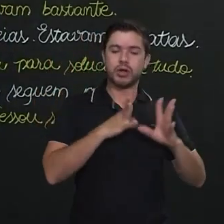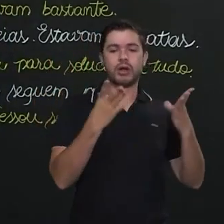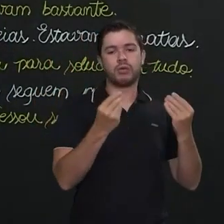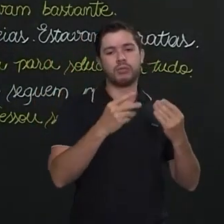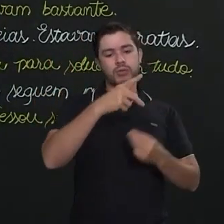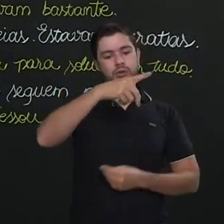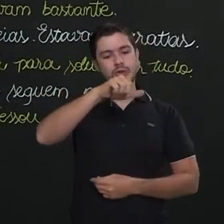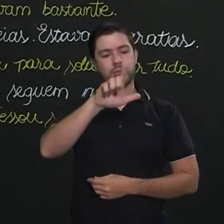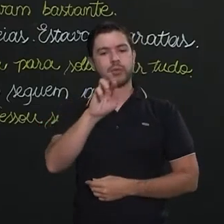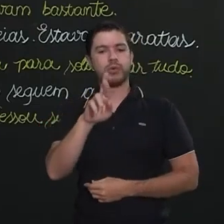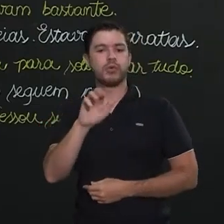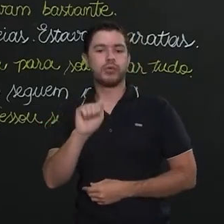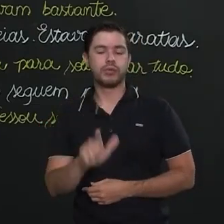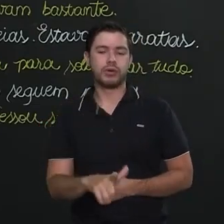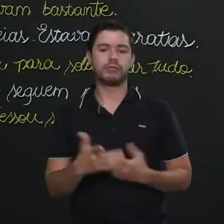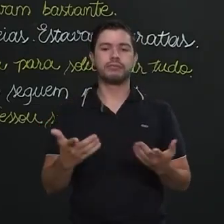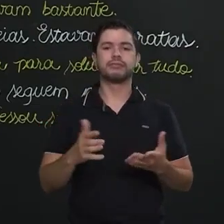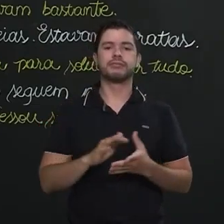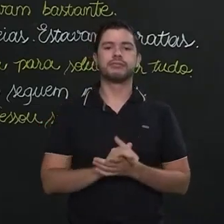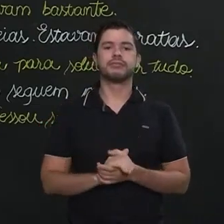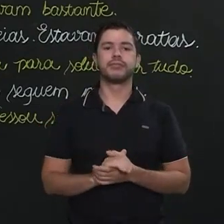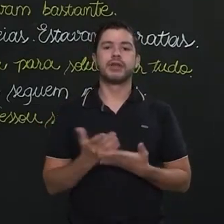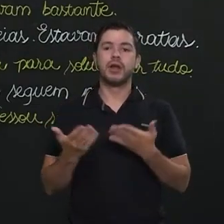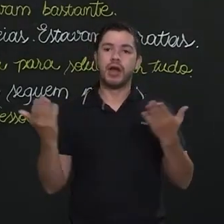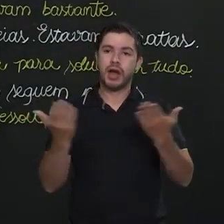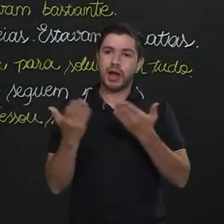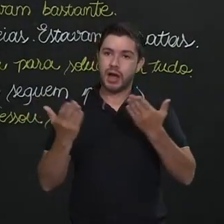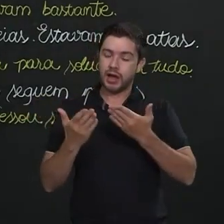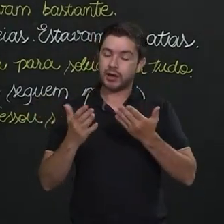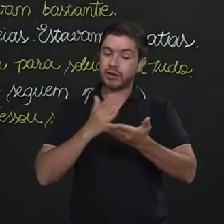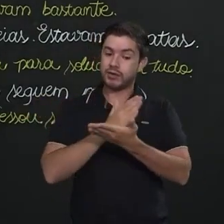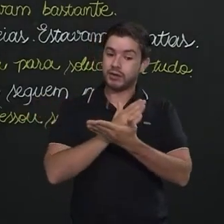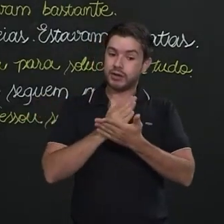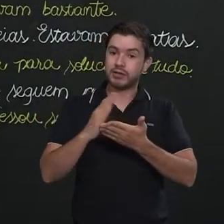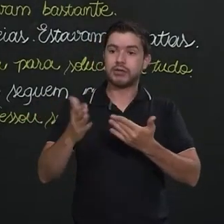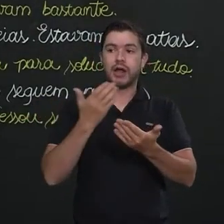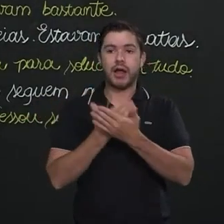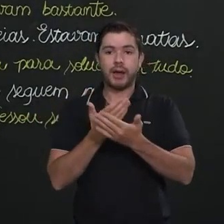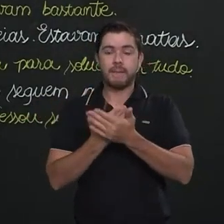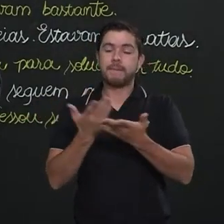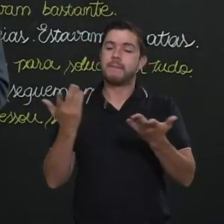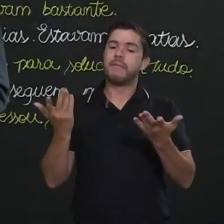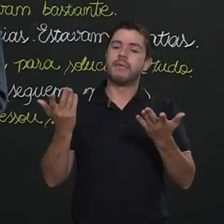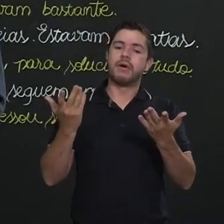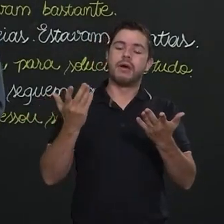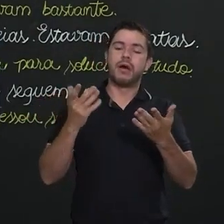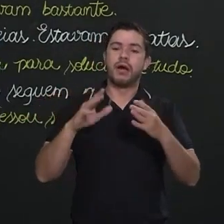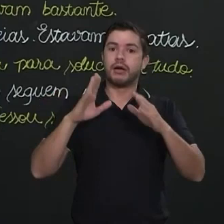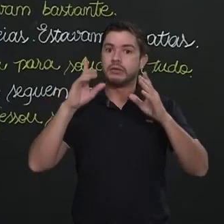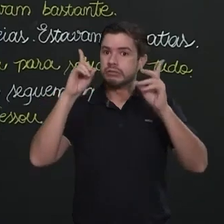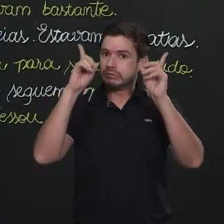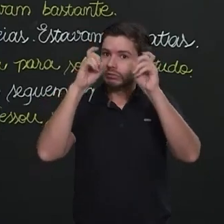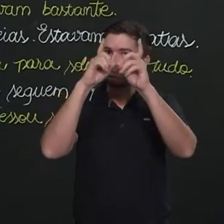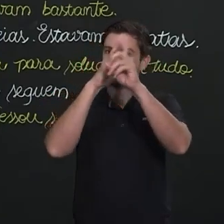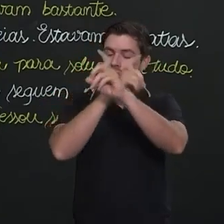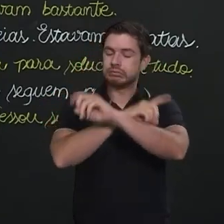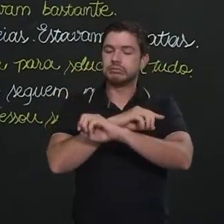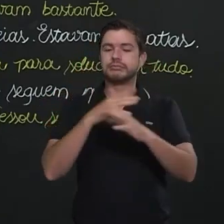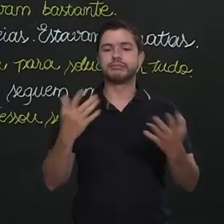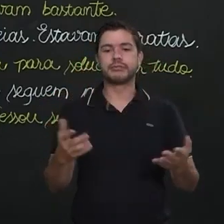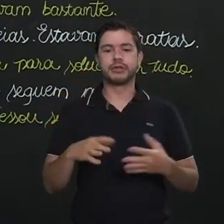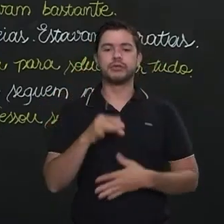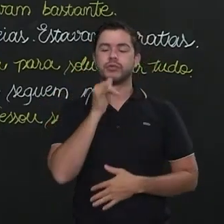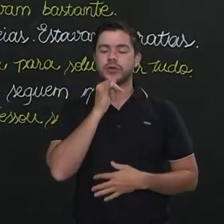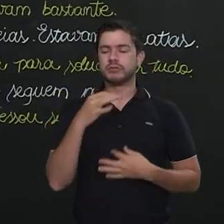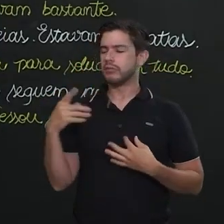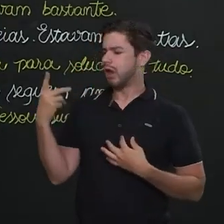com mais de uma possibilidade. Bom, aí as coisas começam a ficar um pouco mais complexas e a gente tem que ter um pouco mais de atenção.